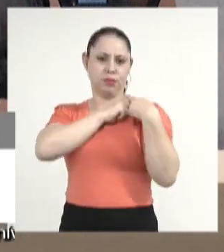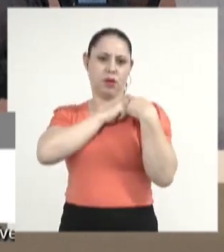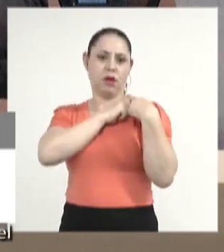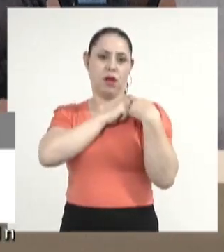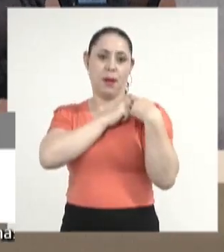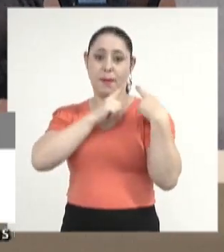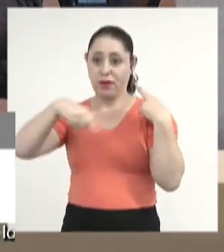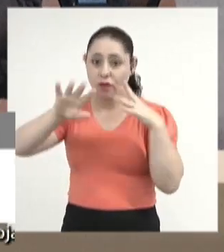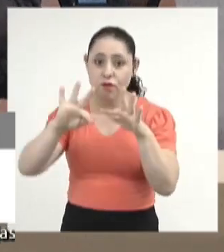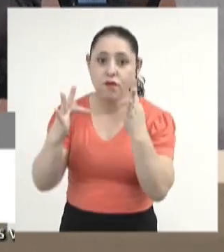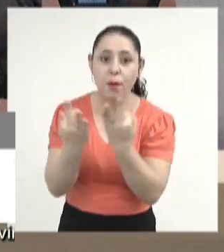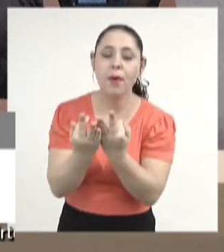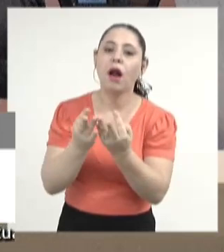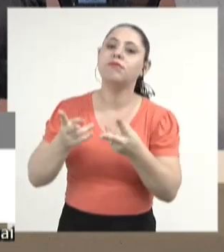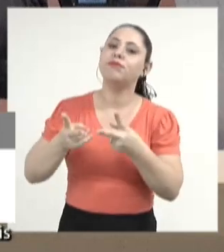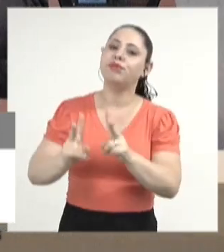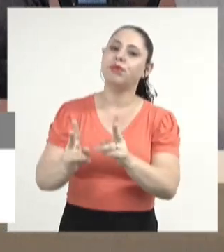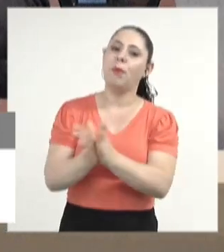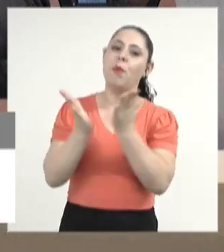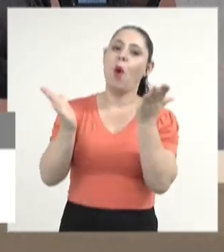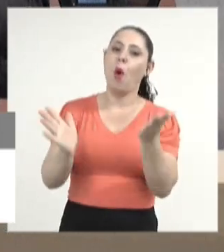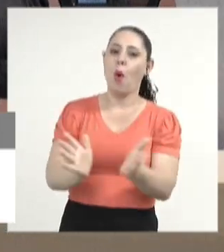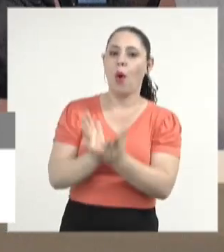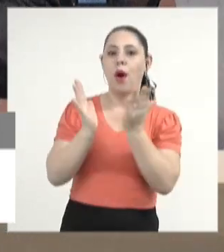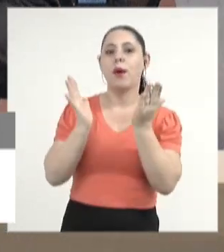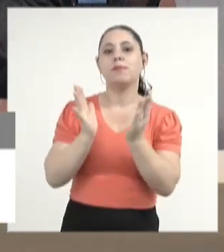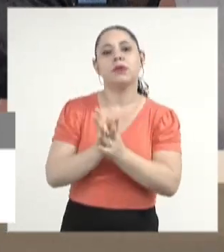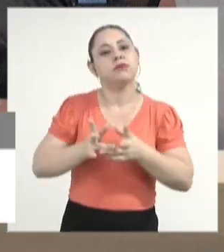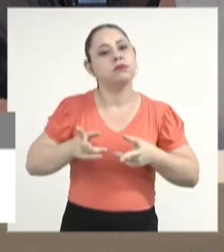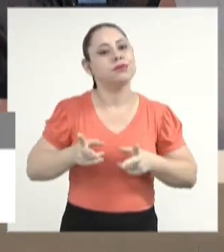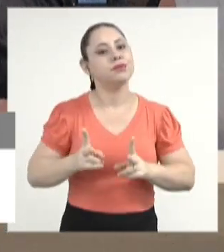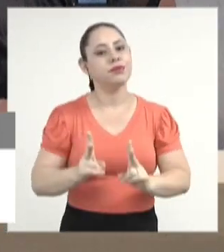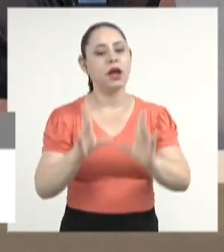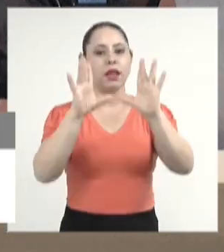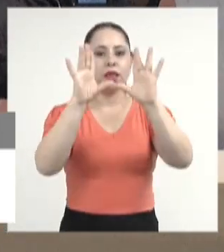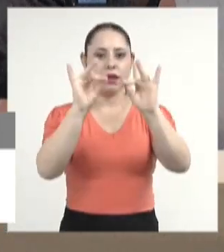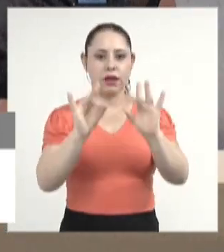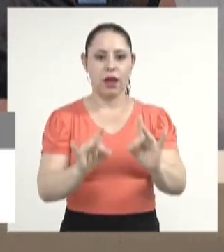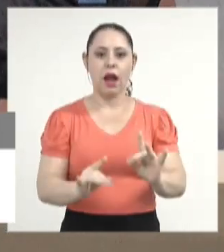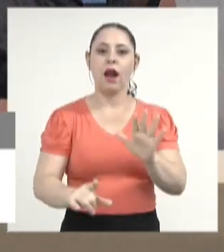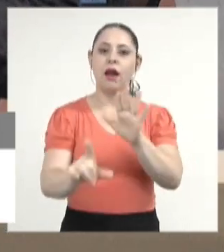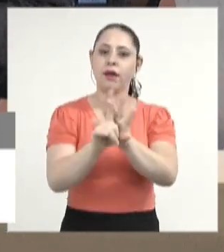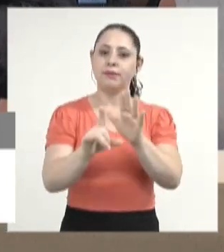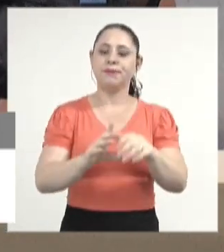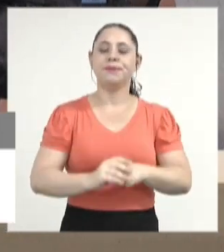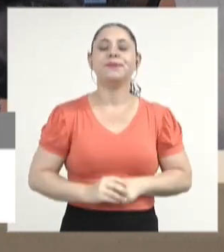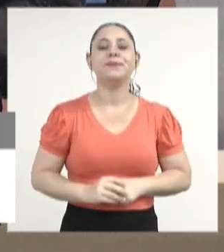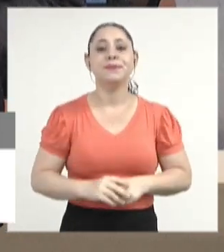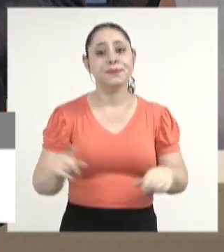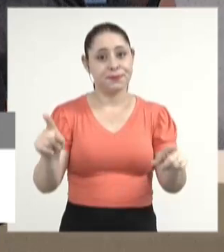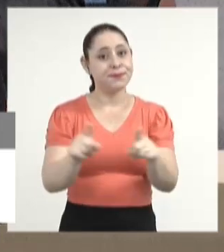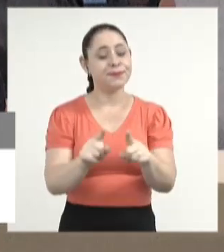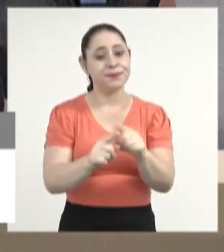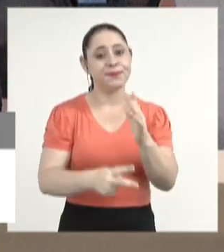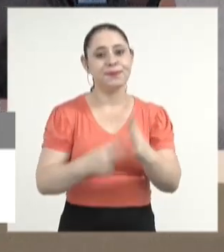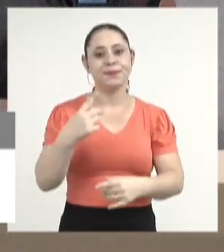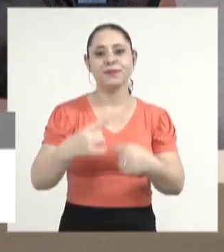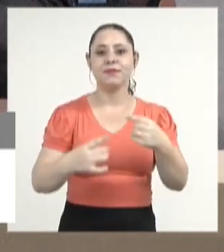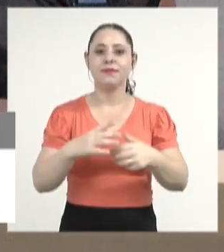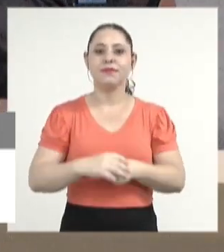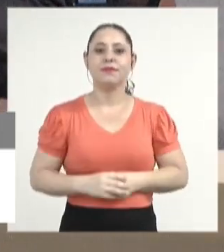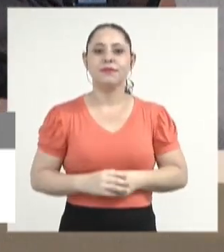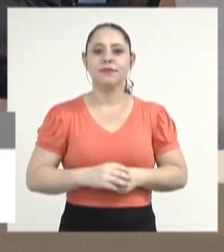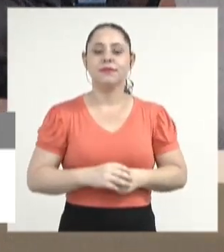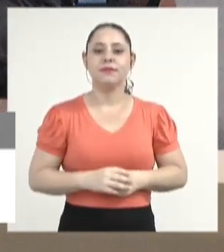luz de famílias em situação de vulnerabilidade, seguindo aí os critérios previstos na lei. Também em segunda discussão